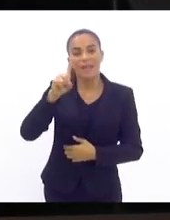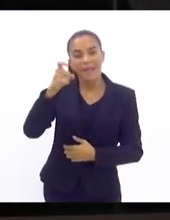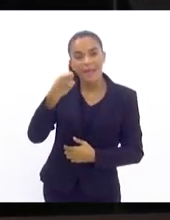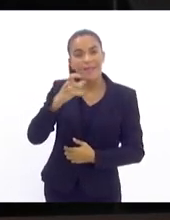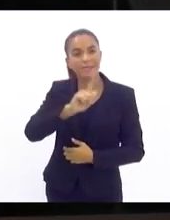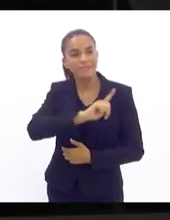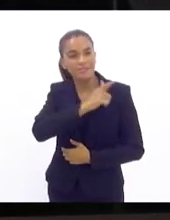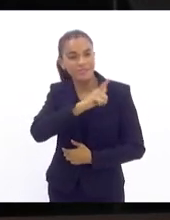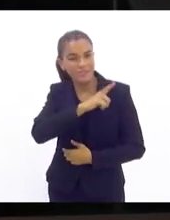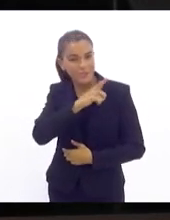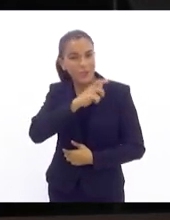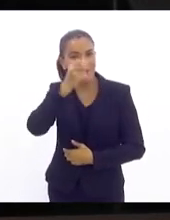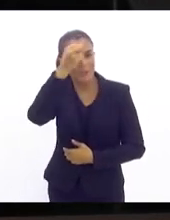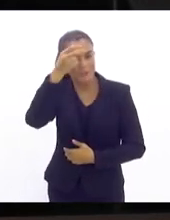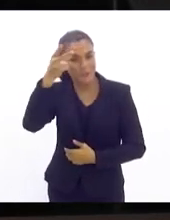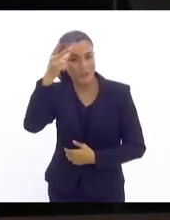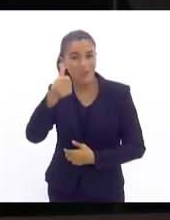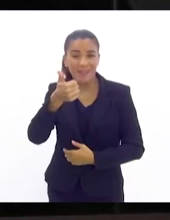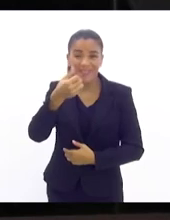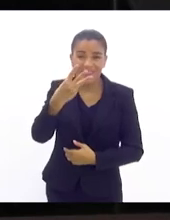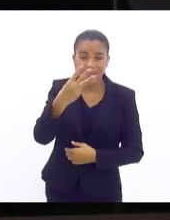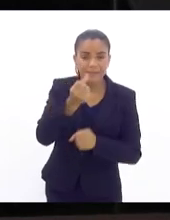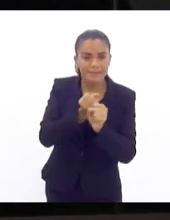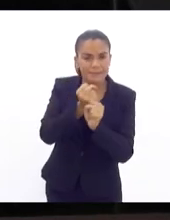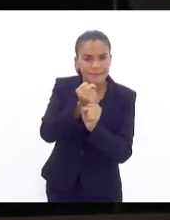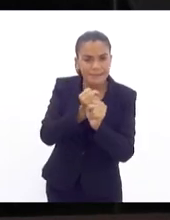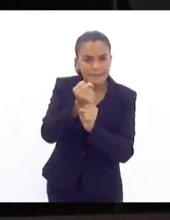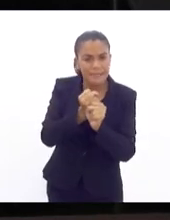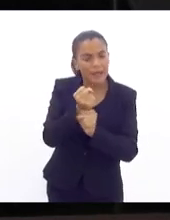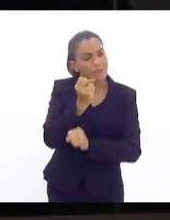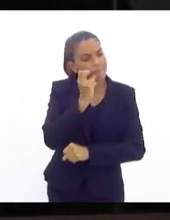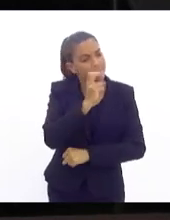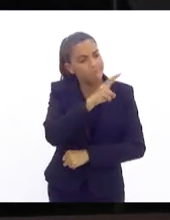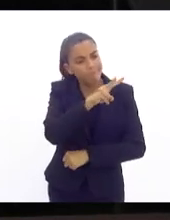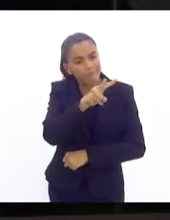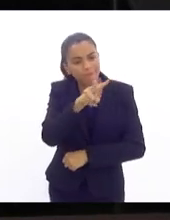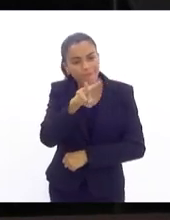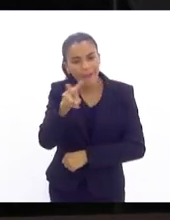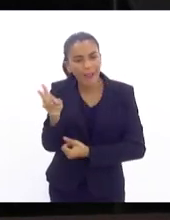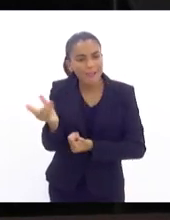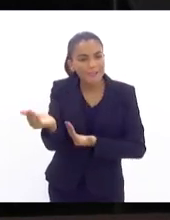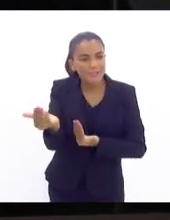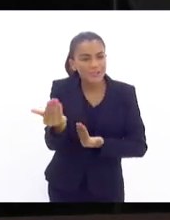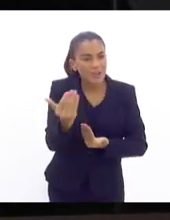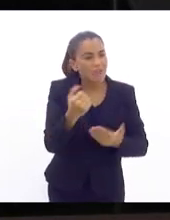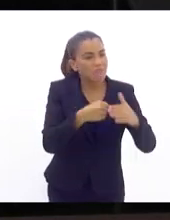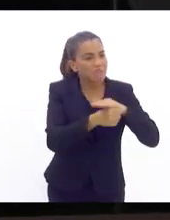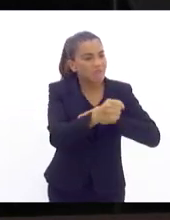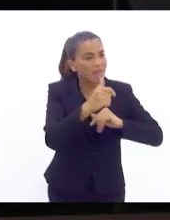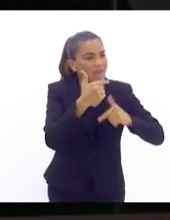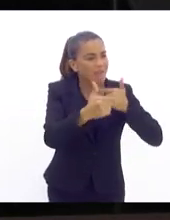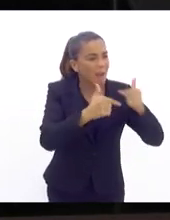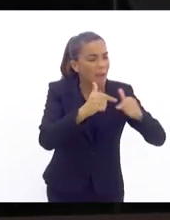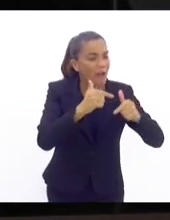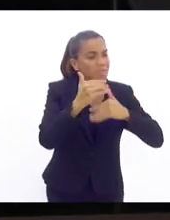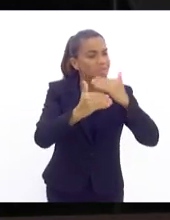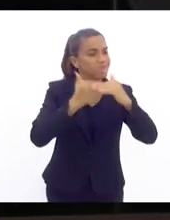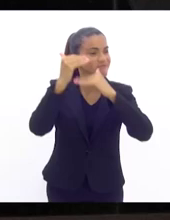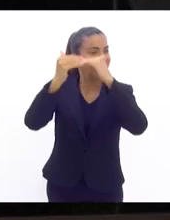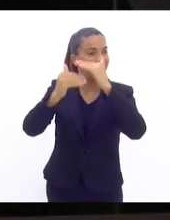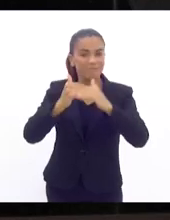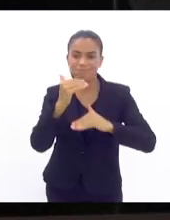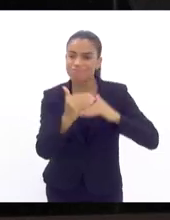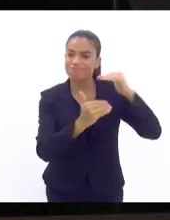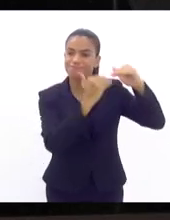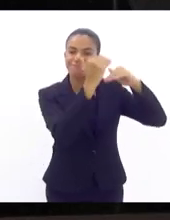ex-gestora do município por 13 anos, ver esses jovens já no mercado de trabalho se desenvolvendo. E eu tenho